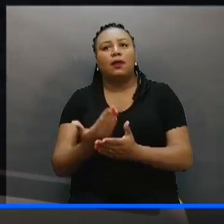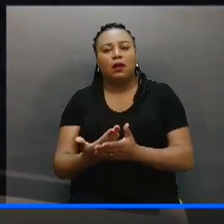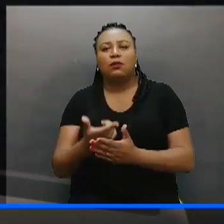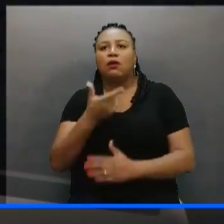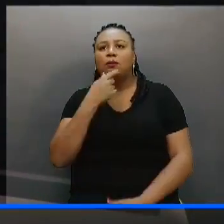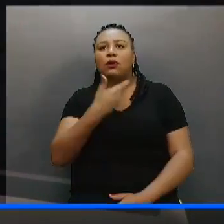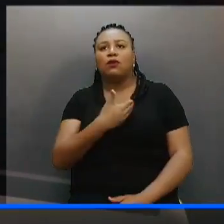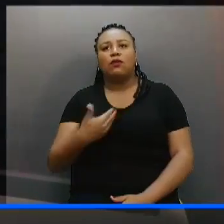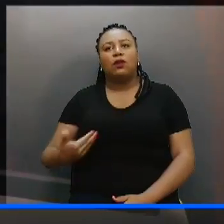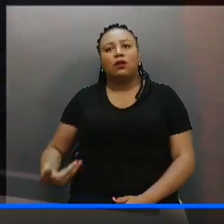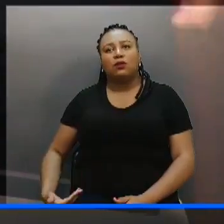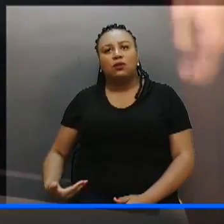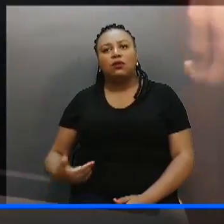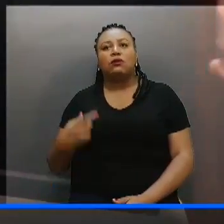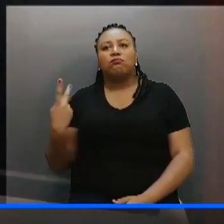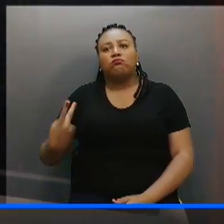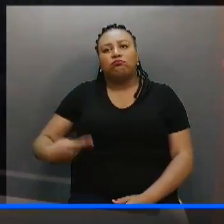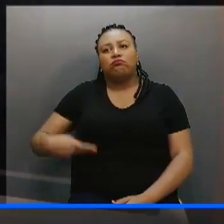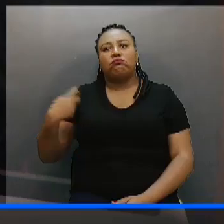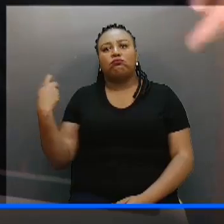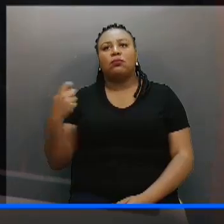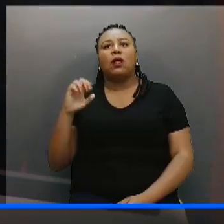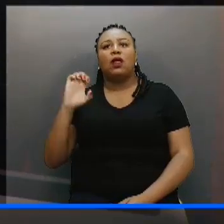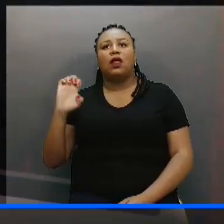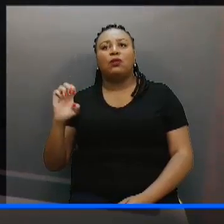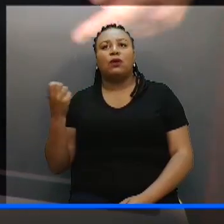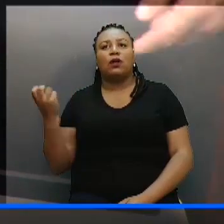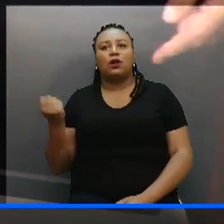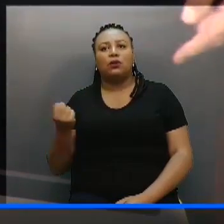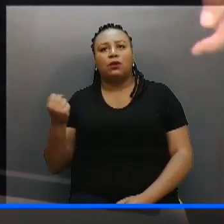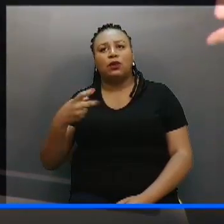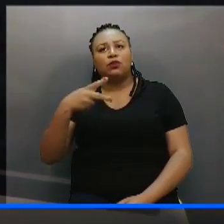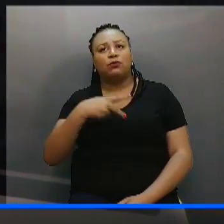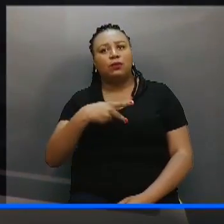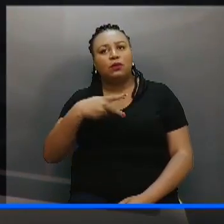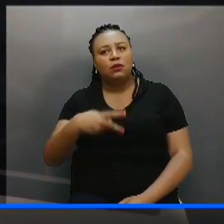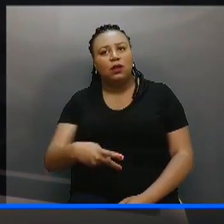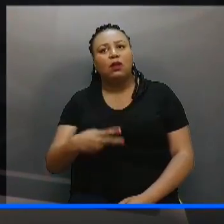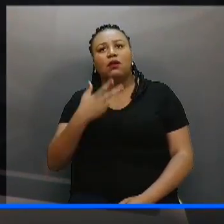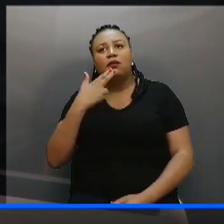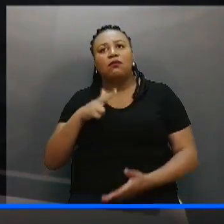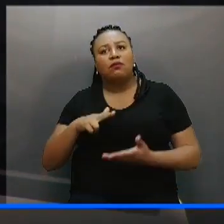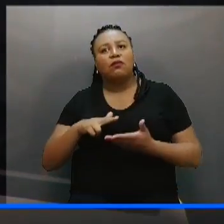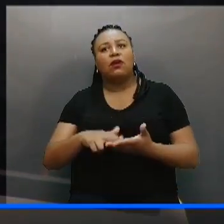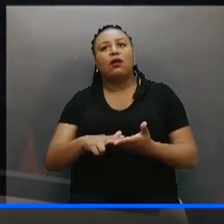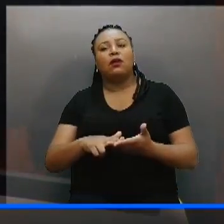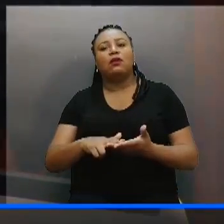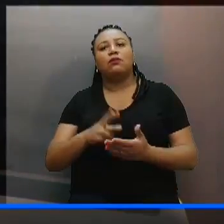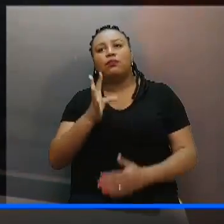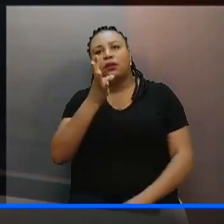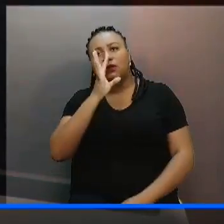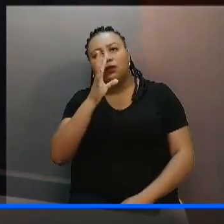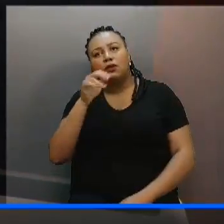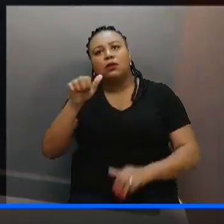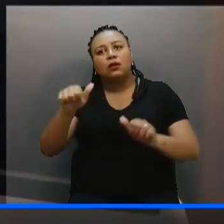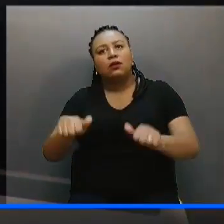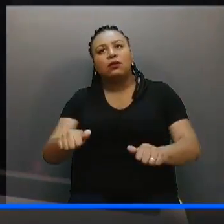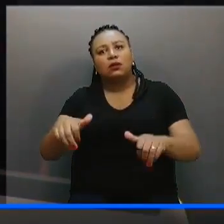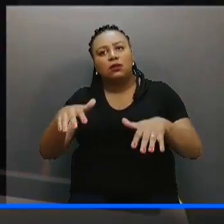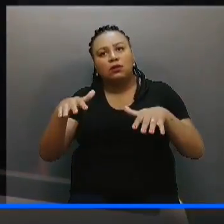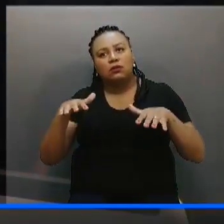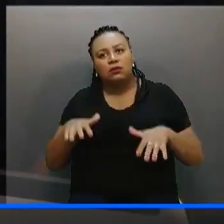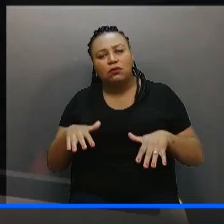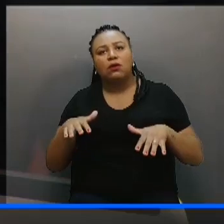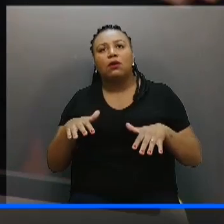senhor governador do estado do rio grande do sul eduardo leite senhor presidente envia a vossa excelência para apreciação da igreja assembléia